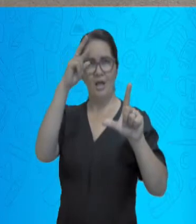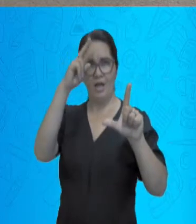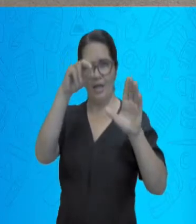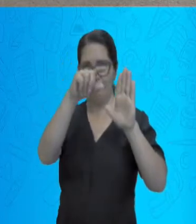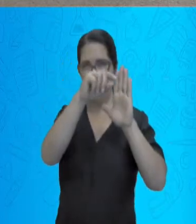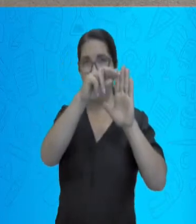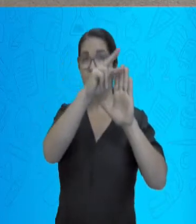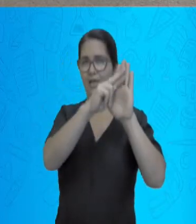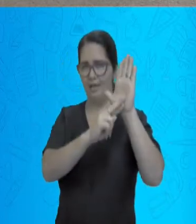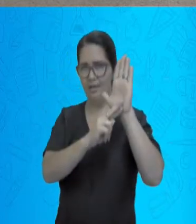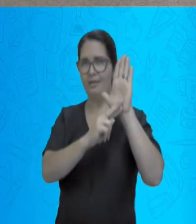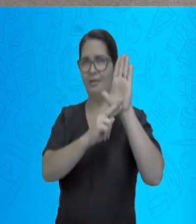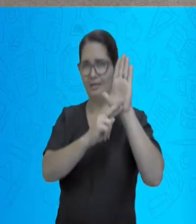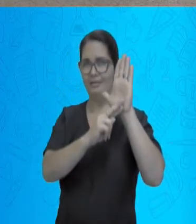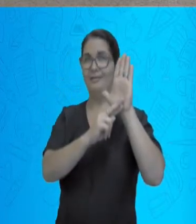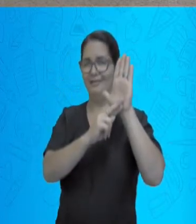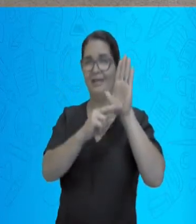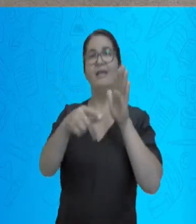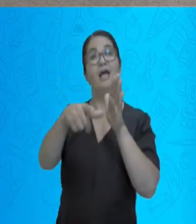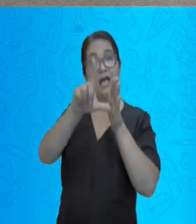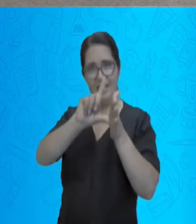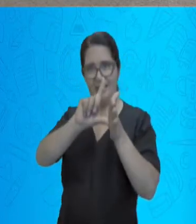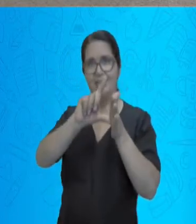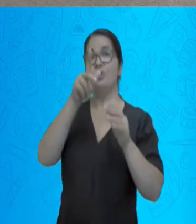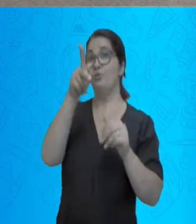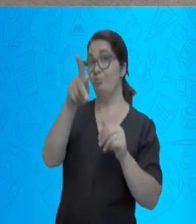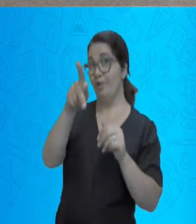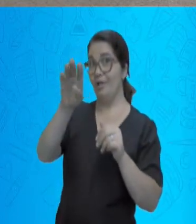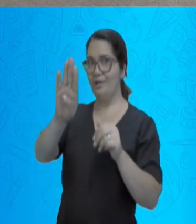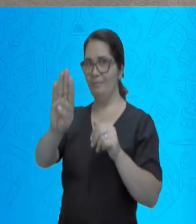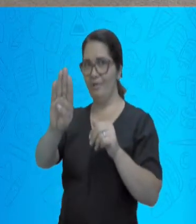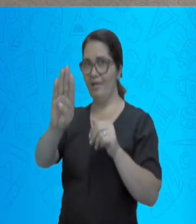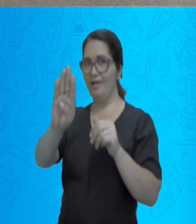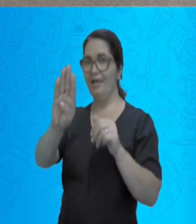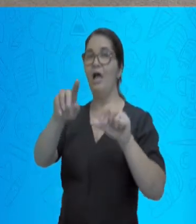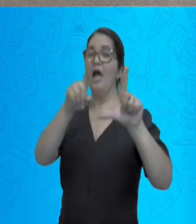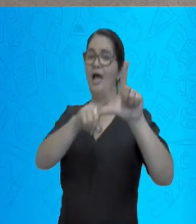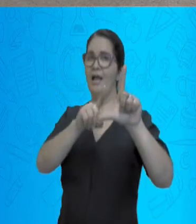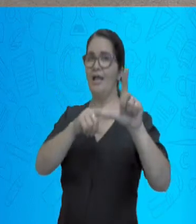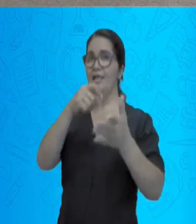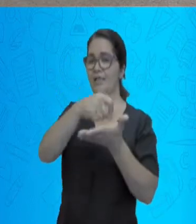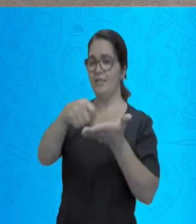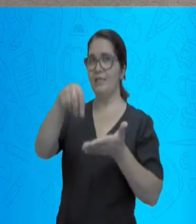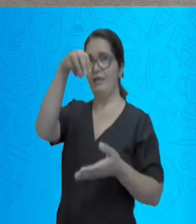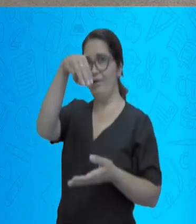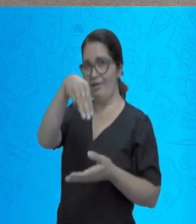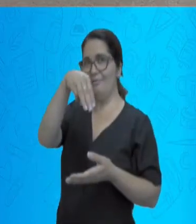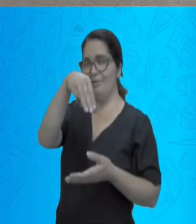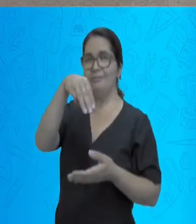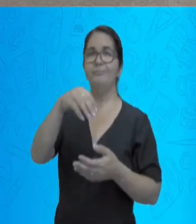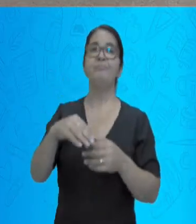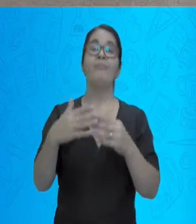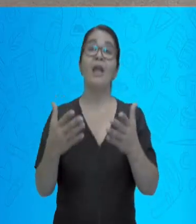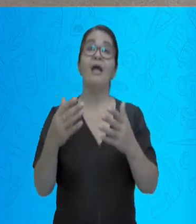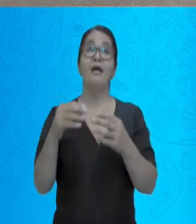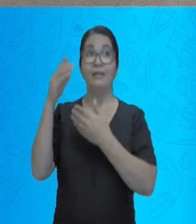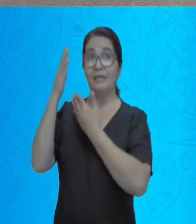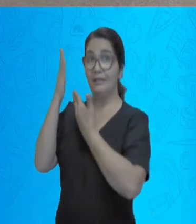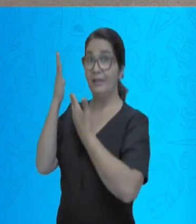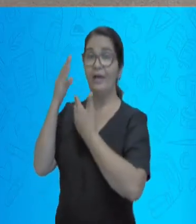P e B, usamos o M. Então, o M, muito bem. Vamos para a próxima palavra,